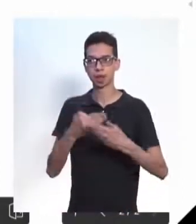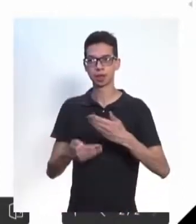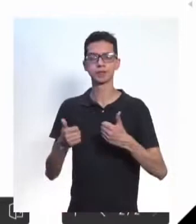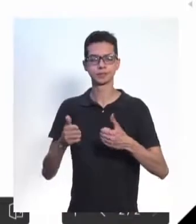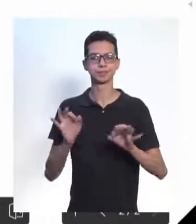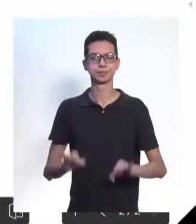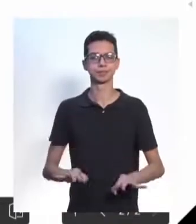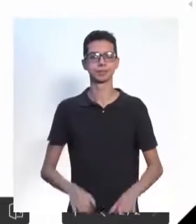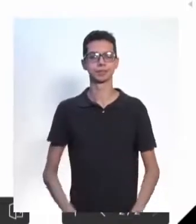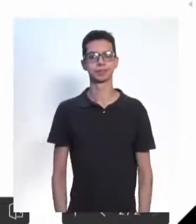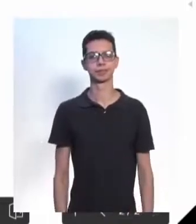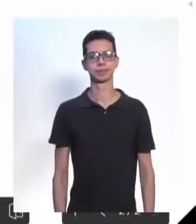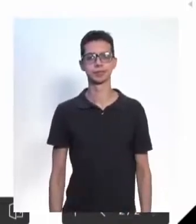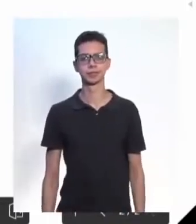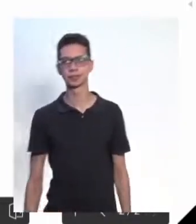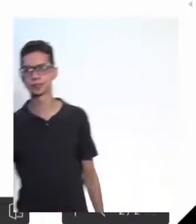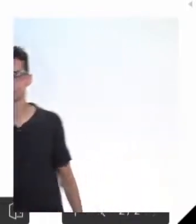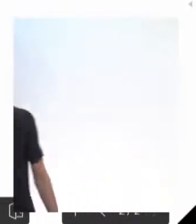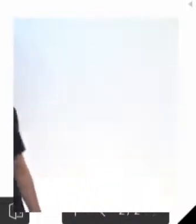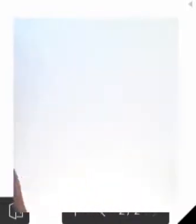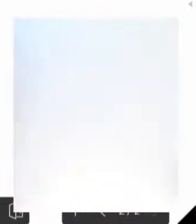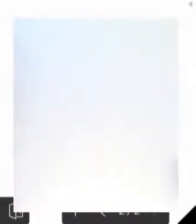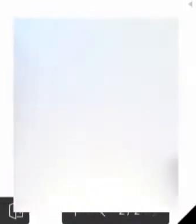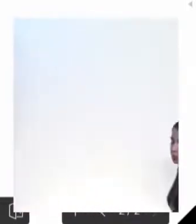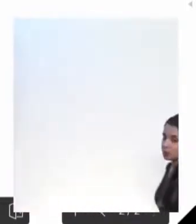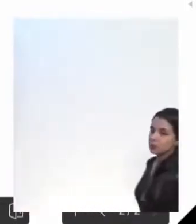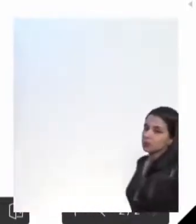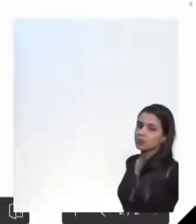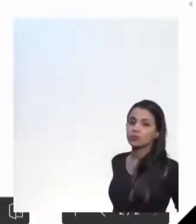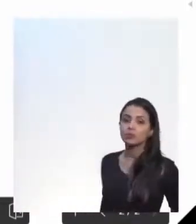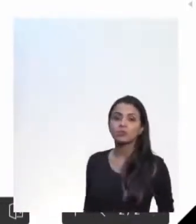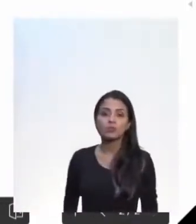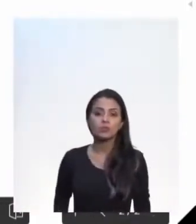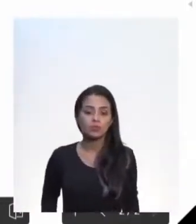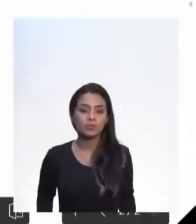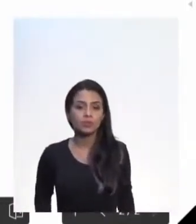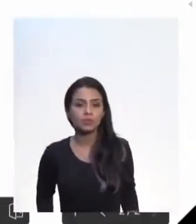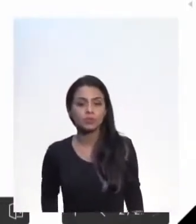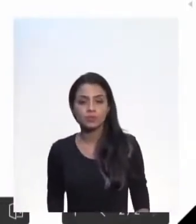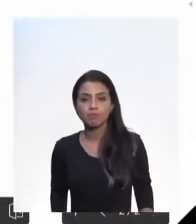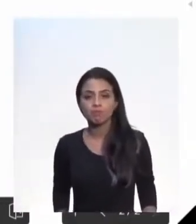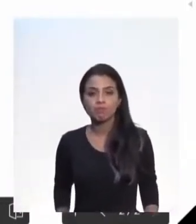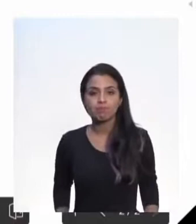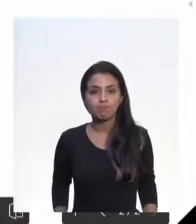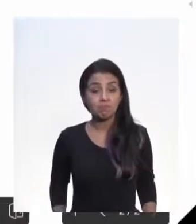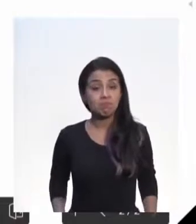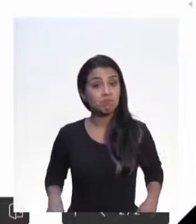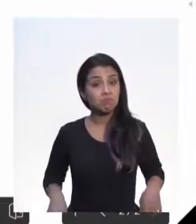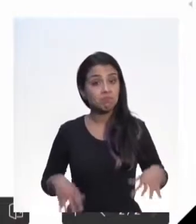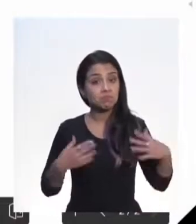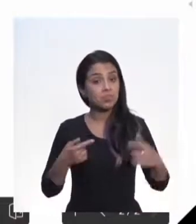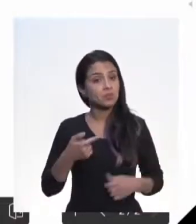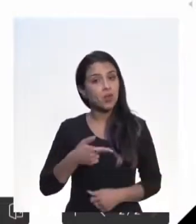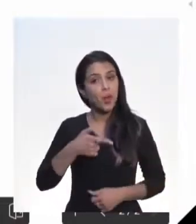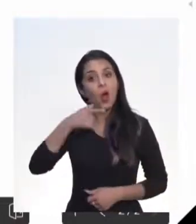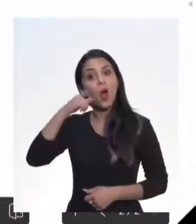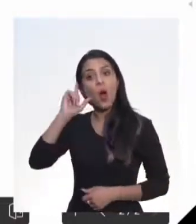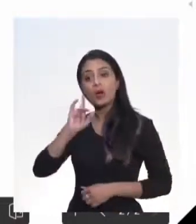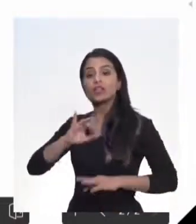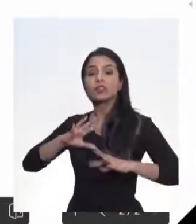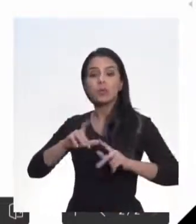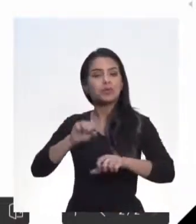bem. Como eu estava dizendo ontem, Deia, muitos alunos do 9º ano já estavam esperando por essa aula das subordinadas,